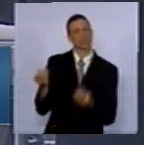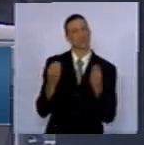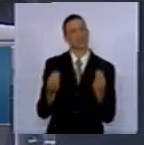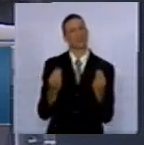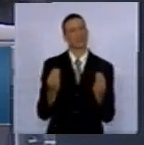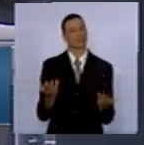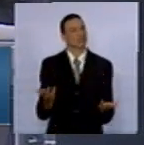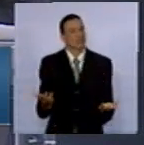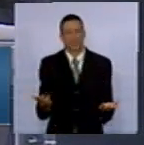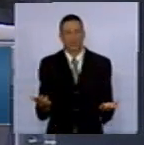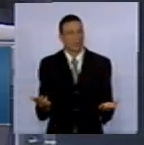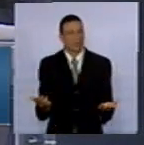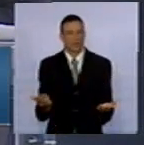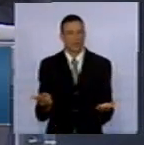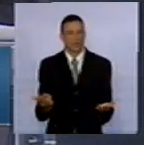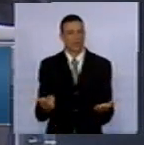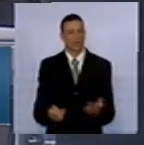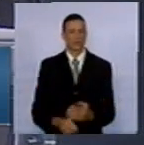tudo bem